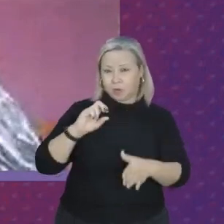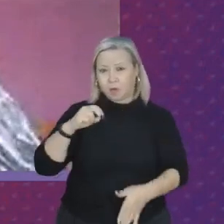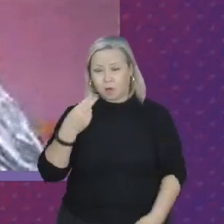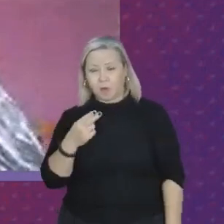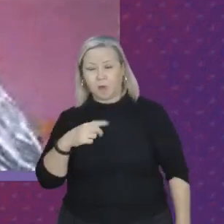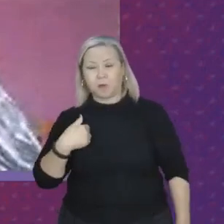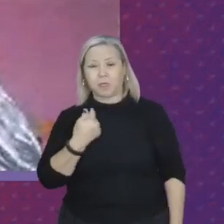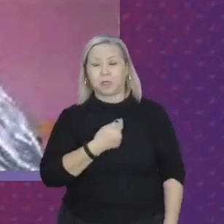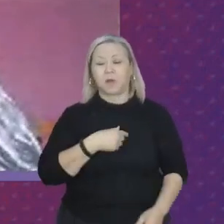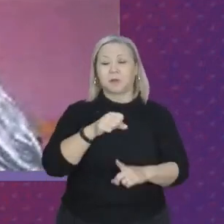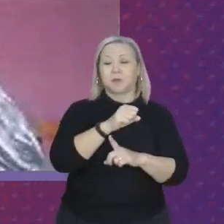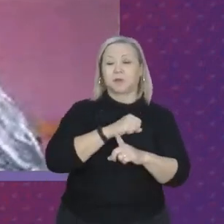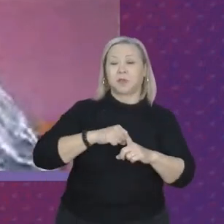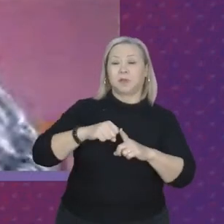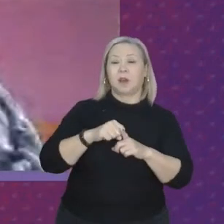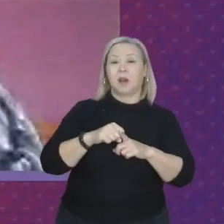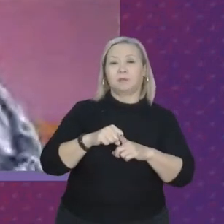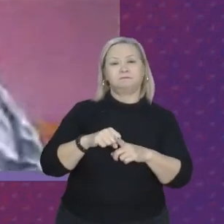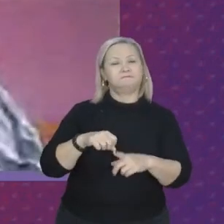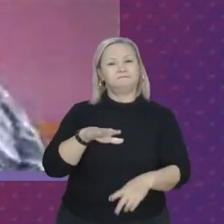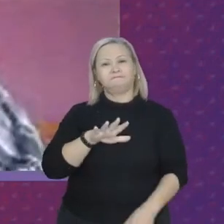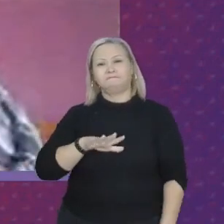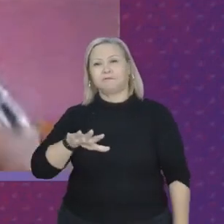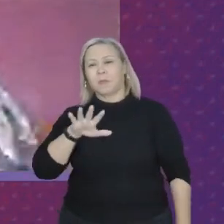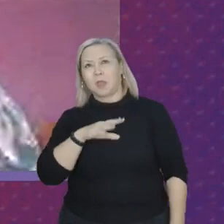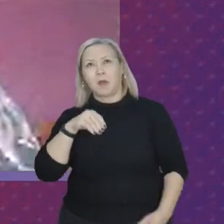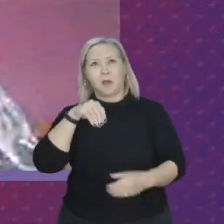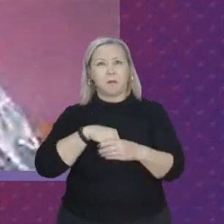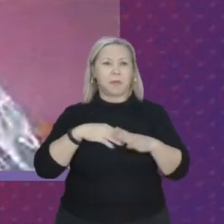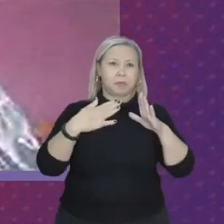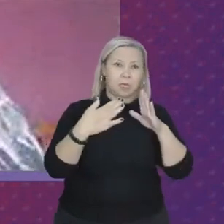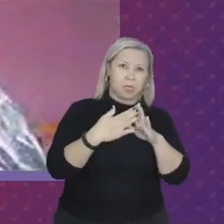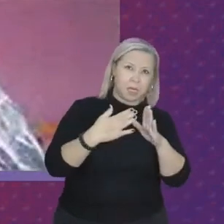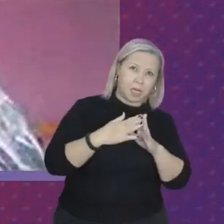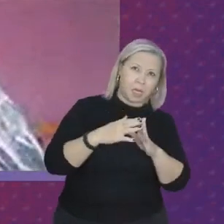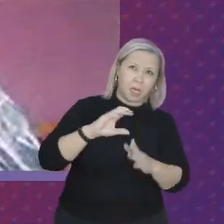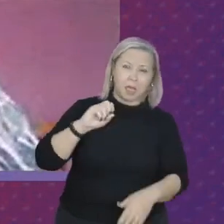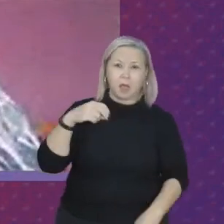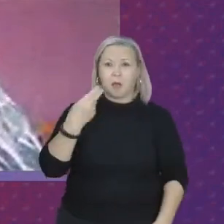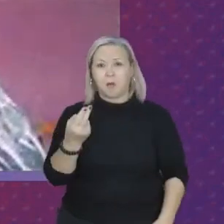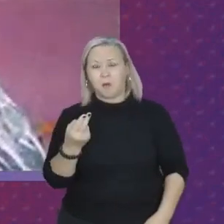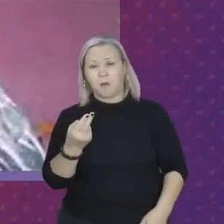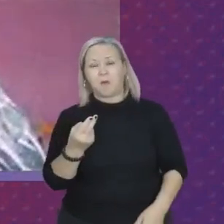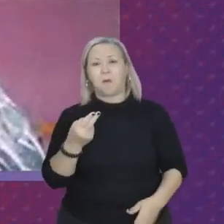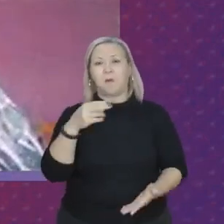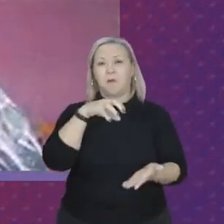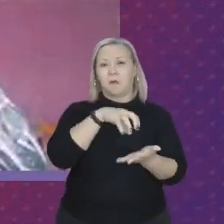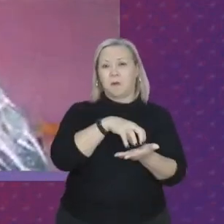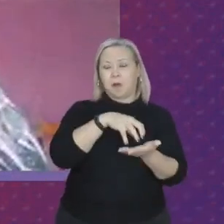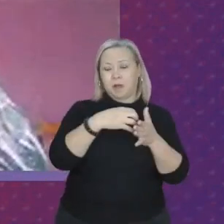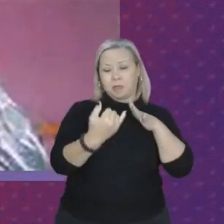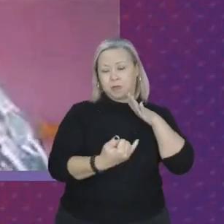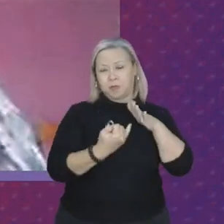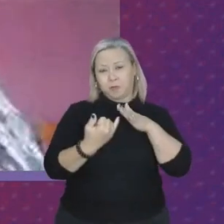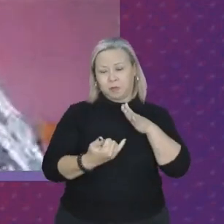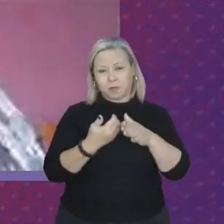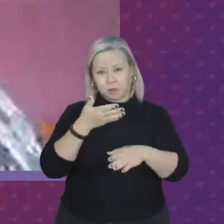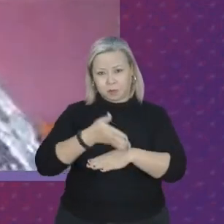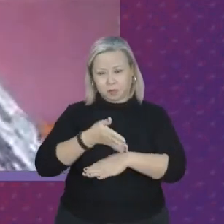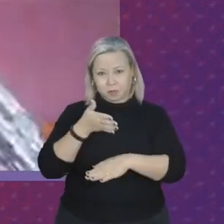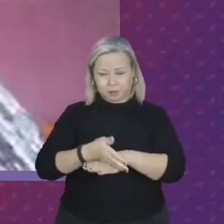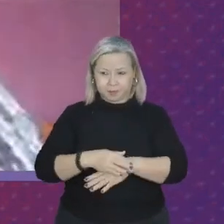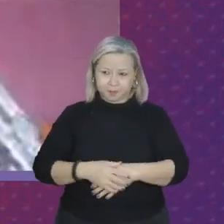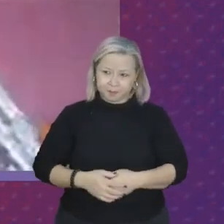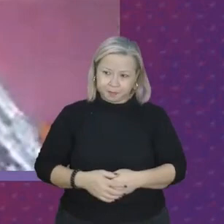nossa sociedade como um todo, né? Seja dentro de casa, seja dentro das organizações que a gente faz parte. Acho que é